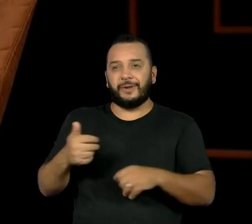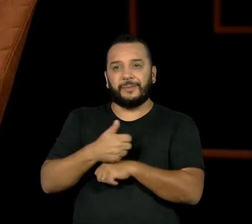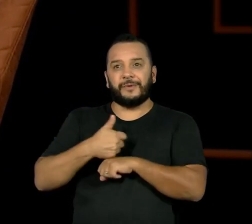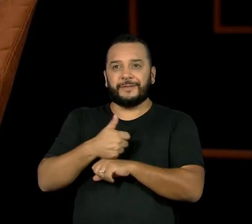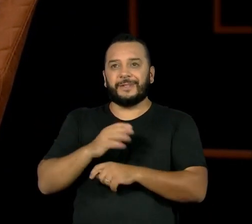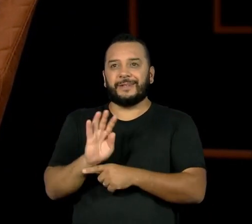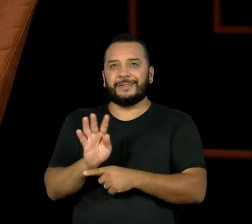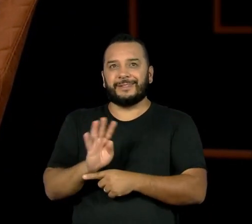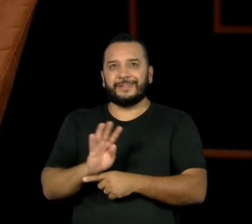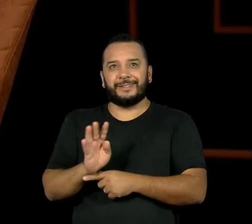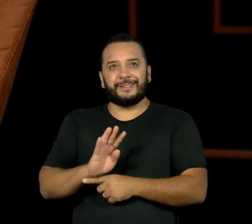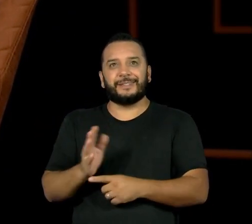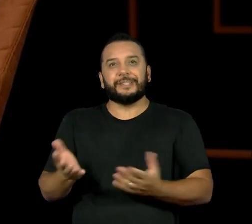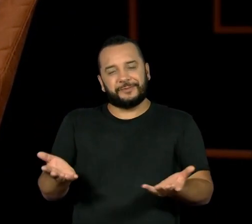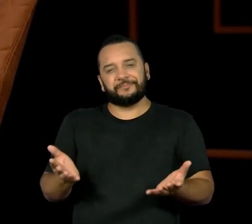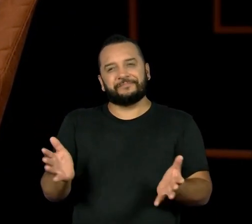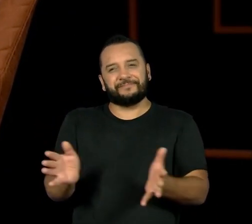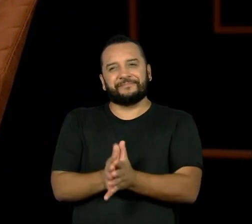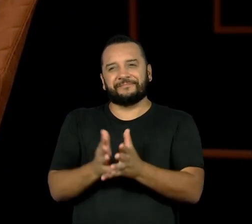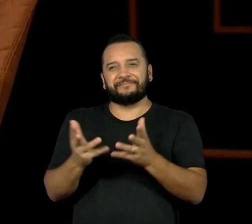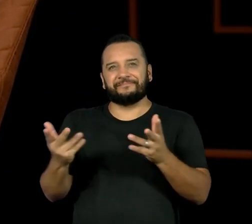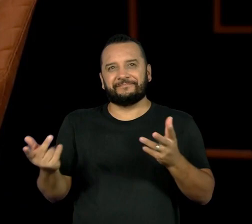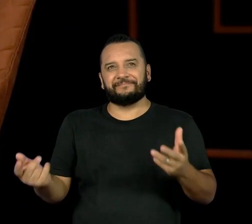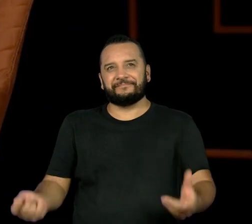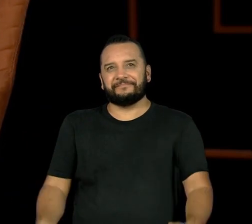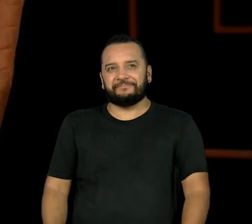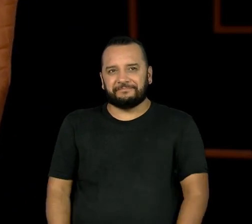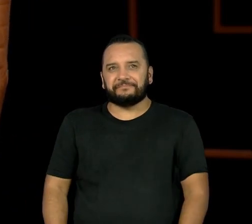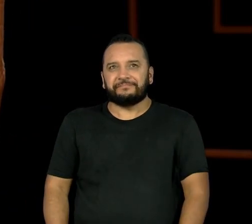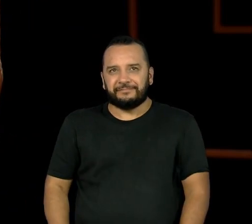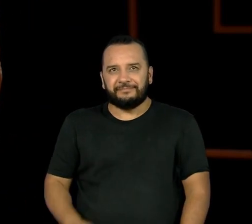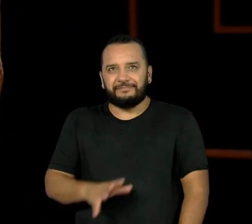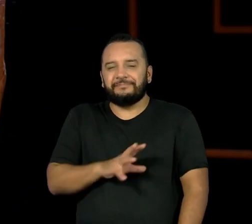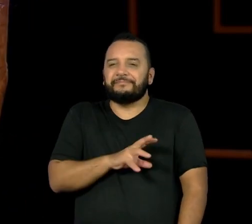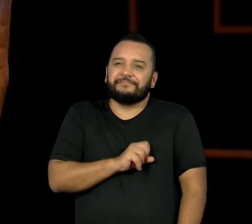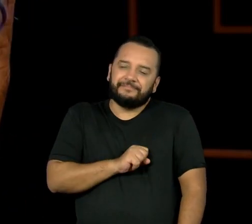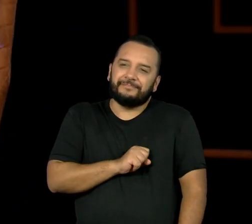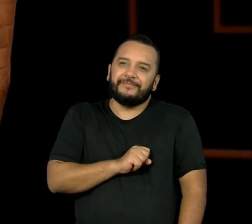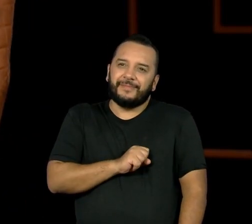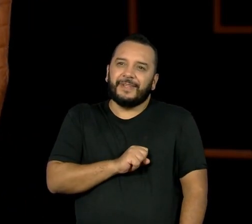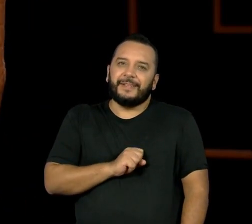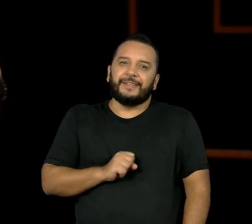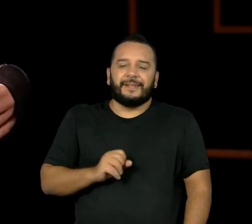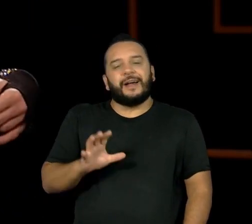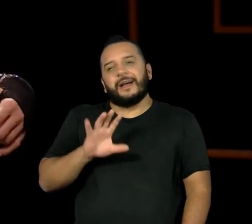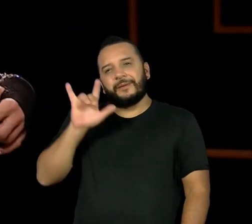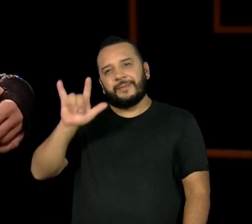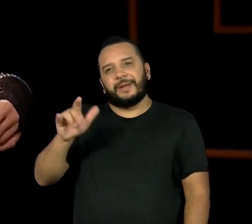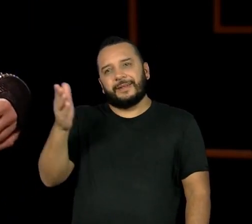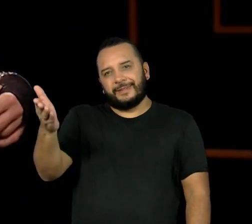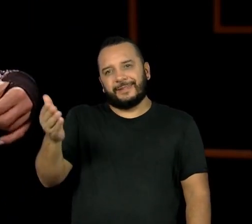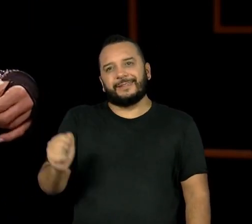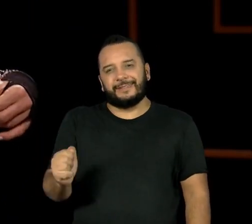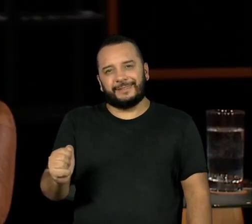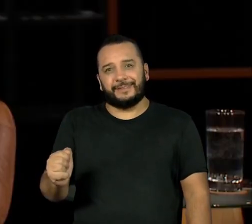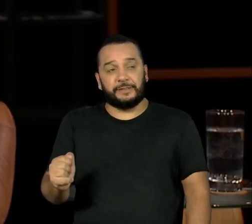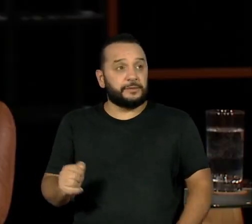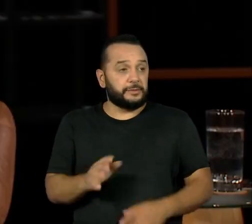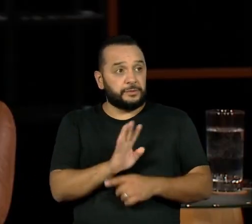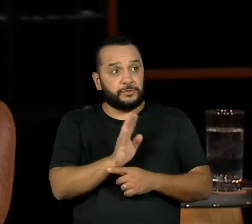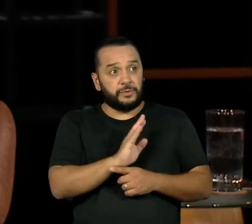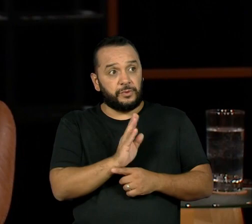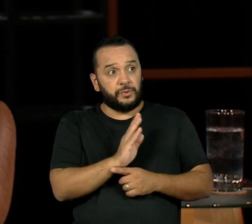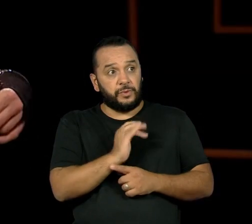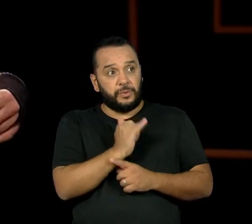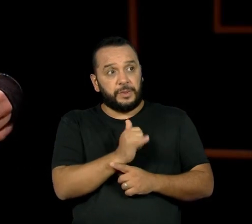Oh, que coisa mais deliciosa, né? É um amor, um amado querido do meu coração. Esse documentário está em